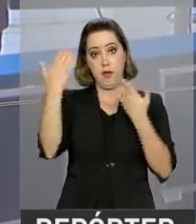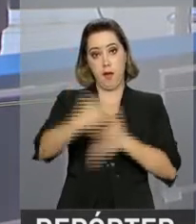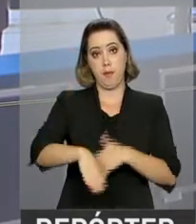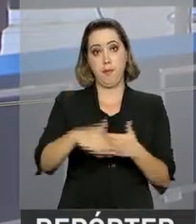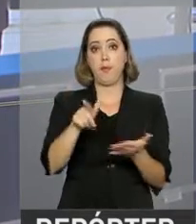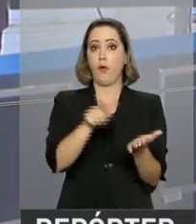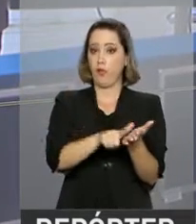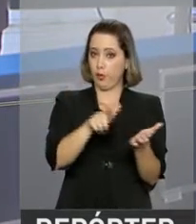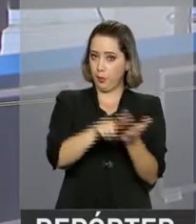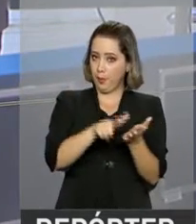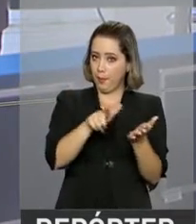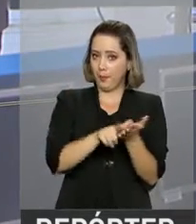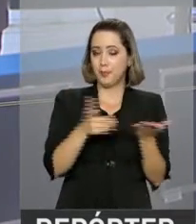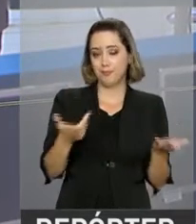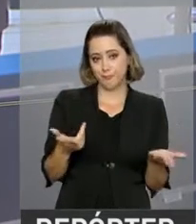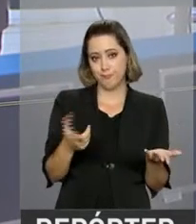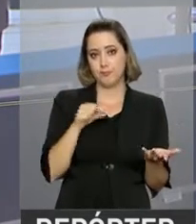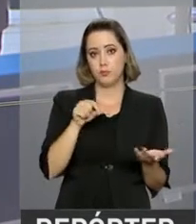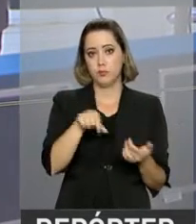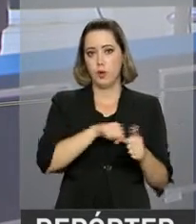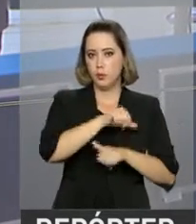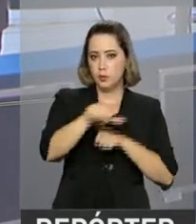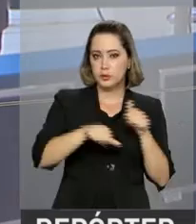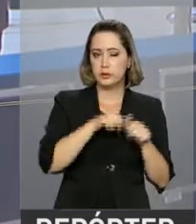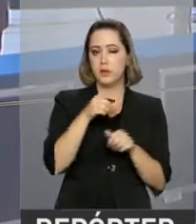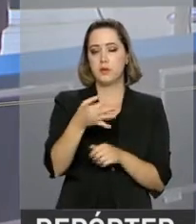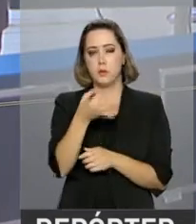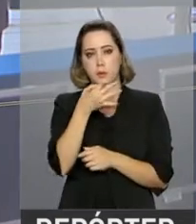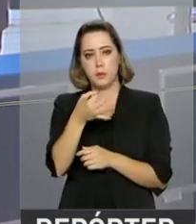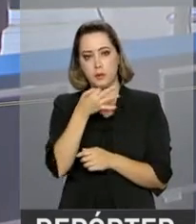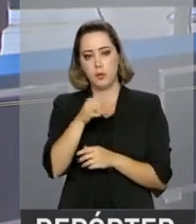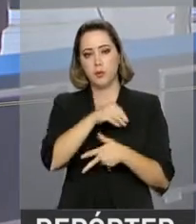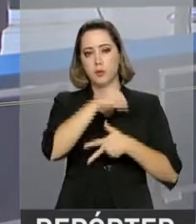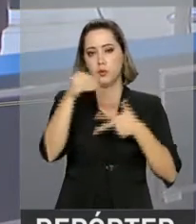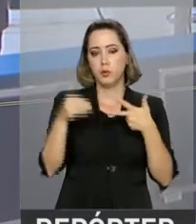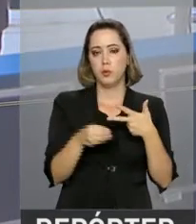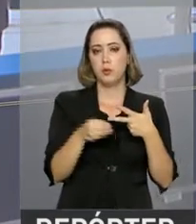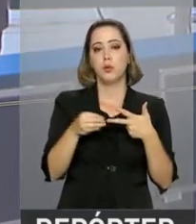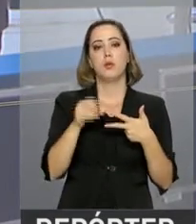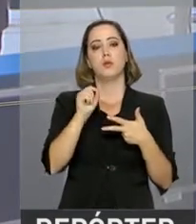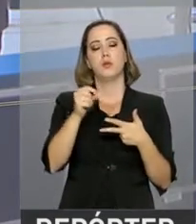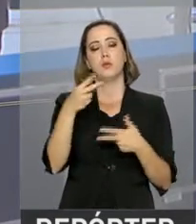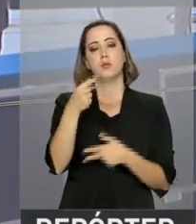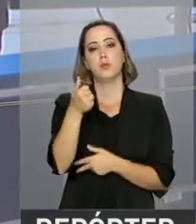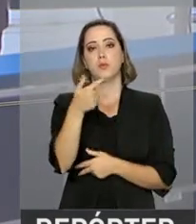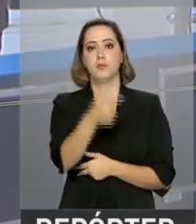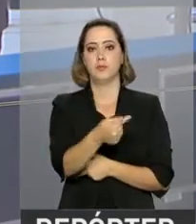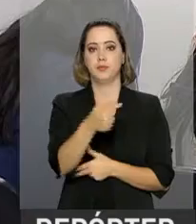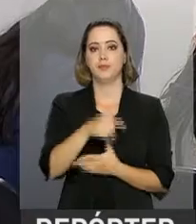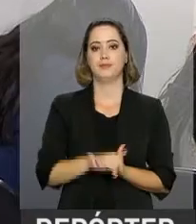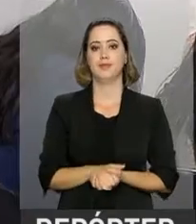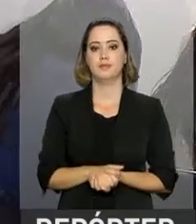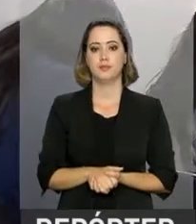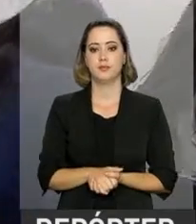consulta pública que levou a mudanças no Enem 2017. Confira na reportagem de Luana Karen.